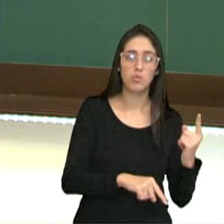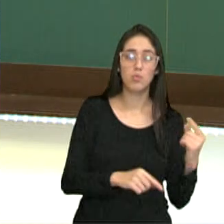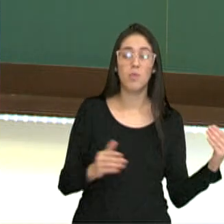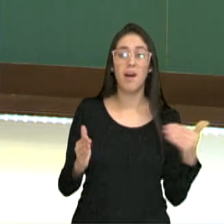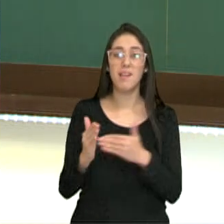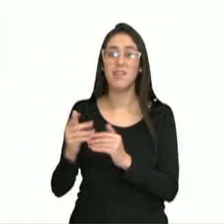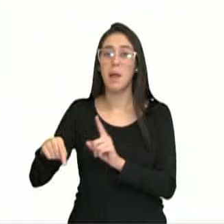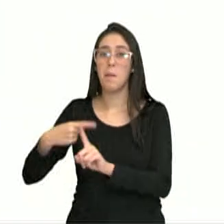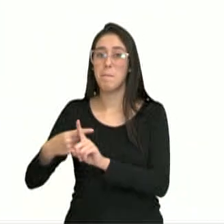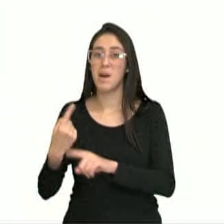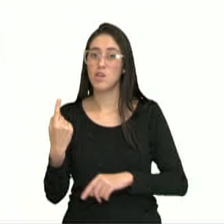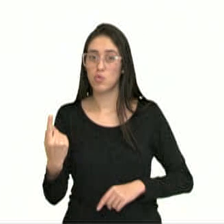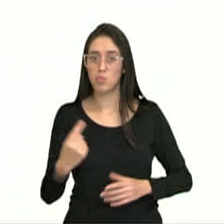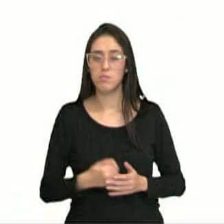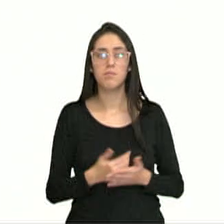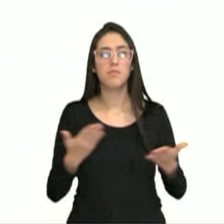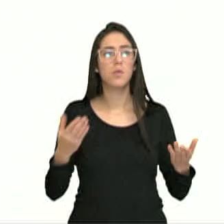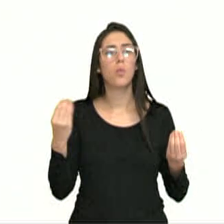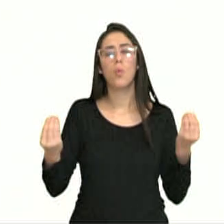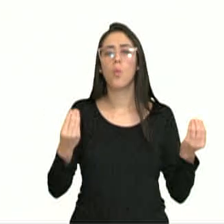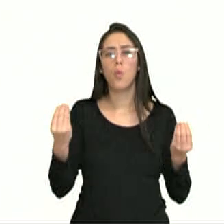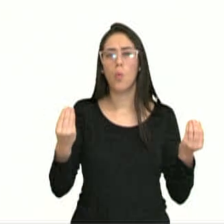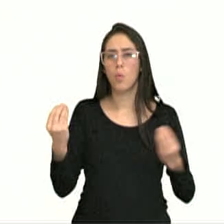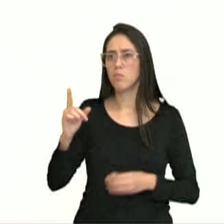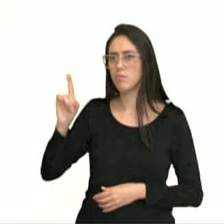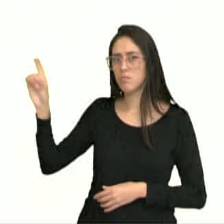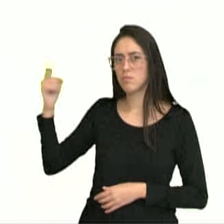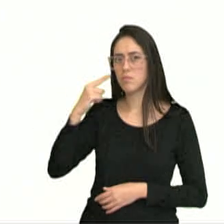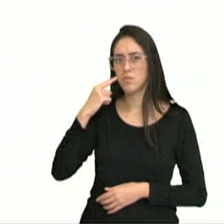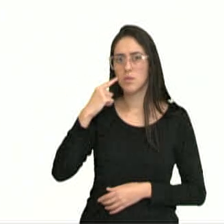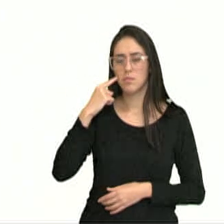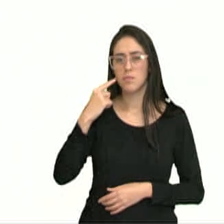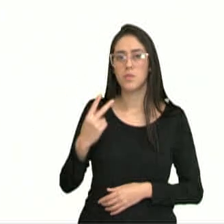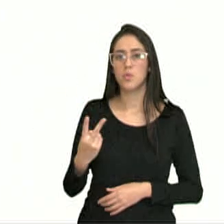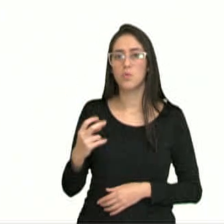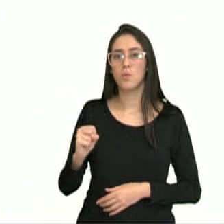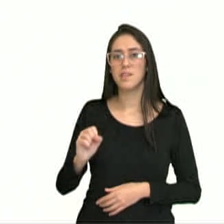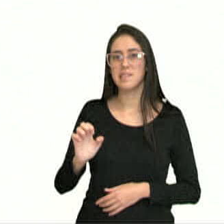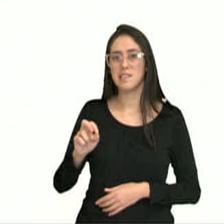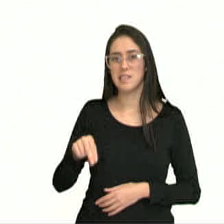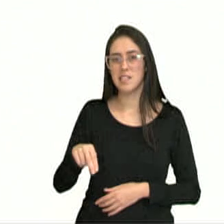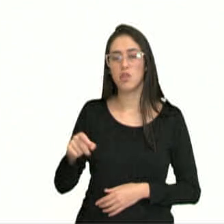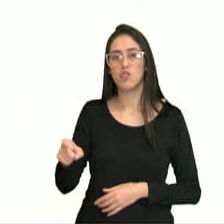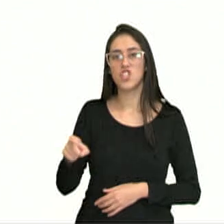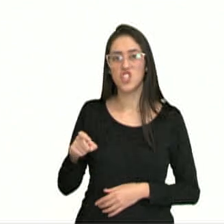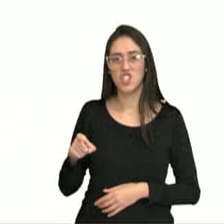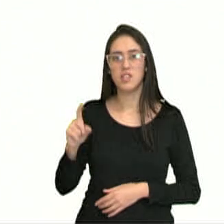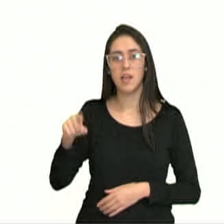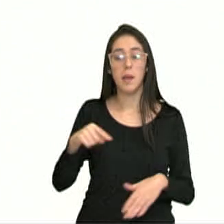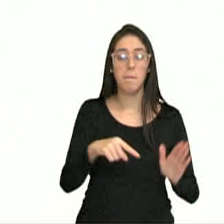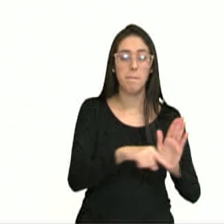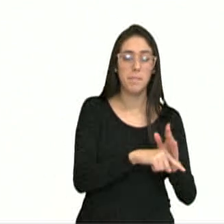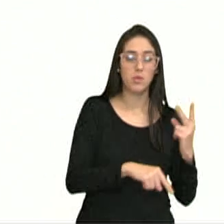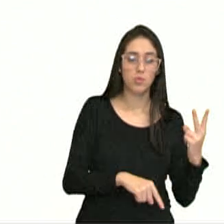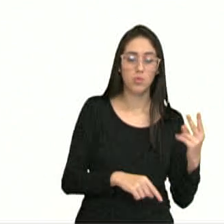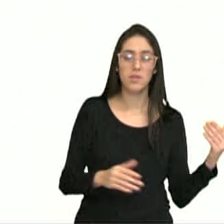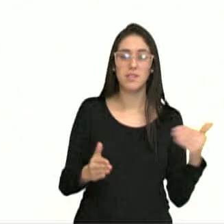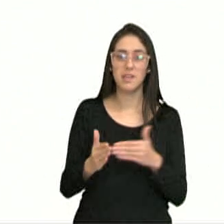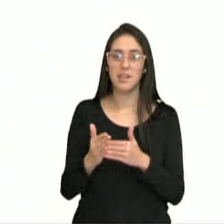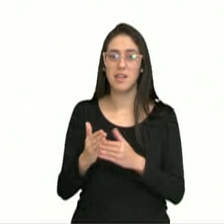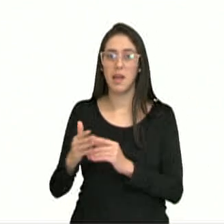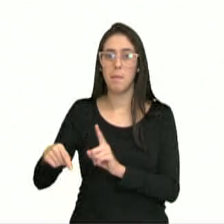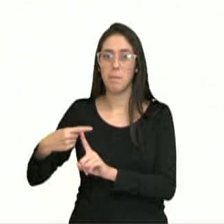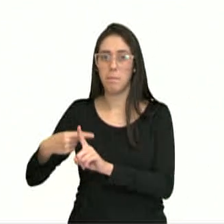1. Então como nós temos a função 2 seno de x, ela estará entre menos 2 e 2,